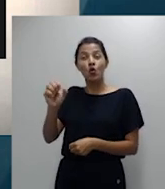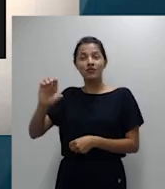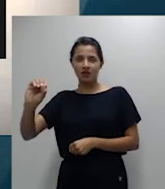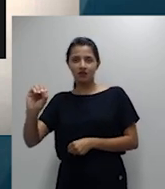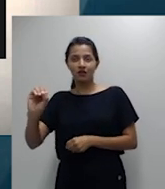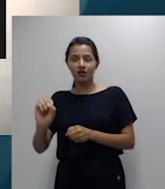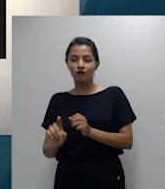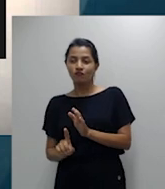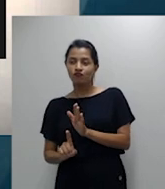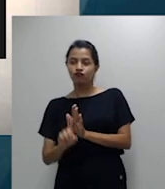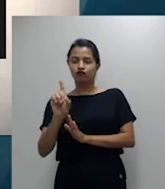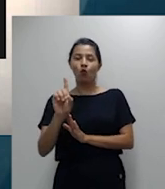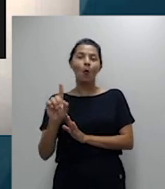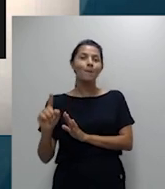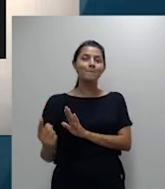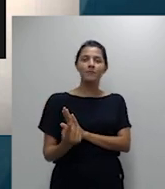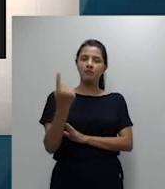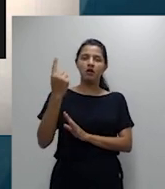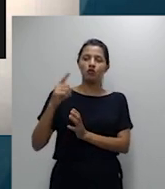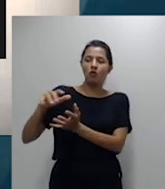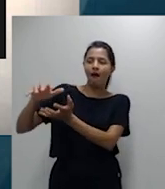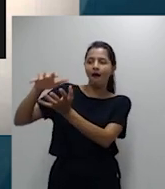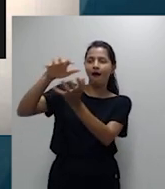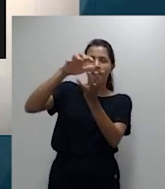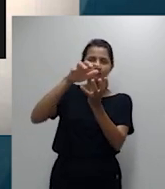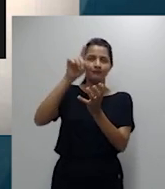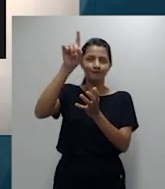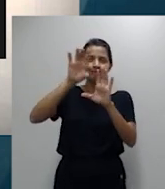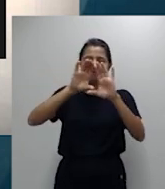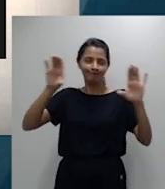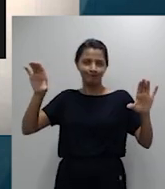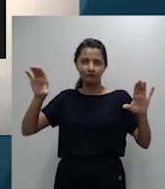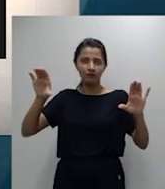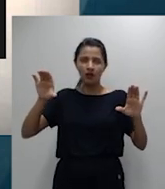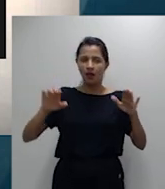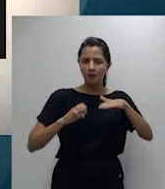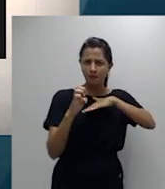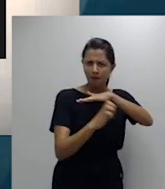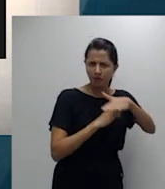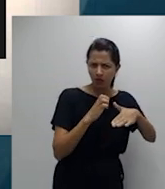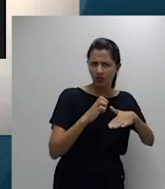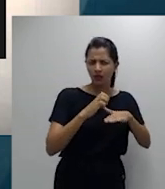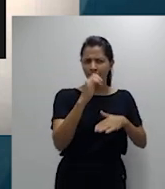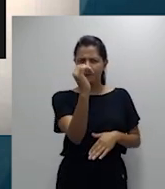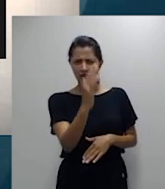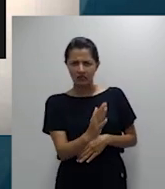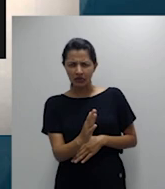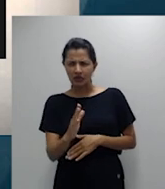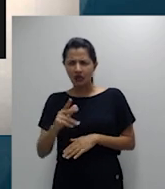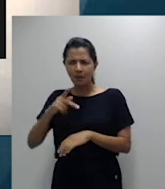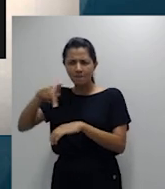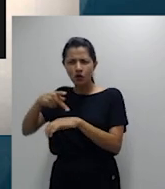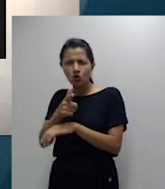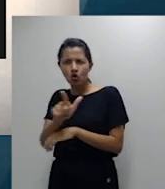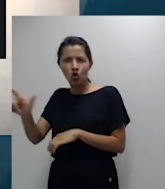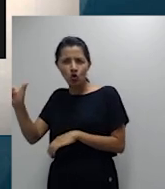na órbita nenhuma empresa brasileira ou estrangeira recolheu